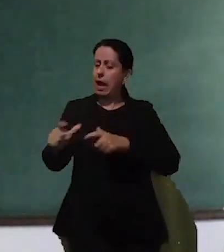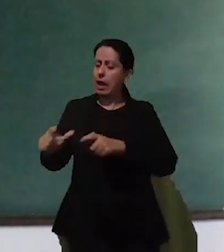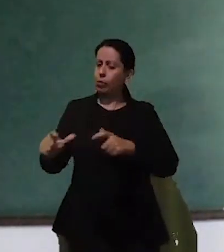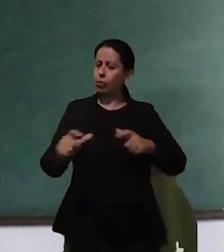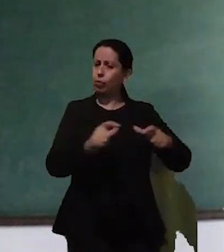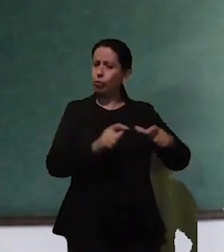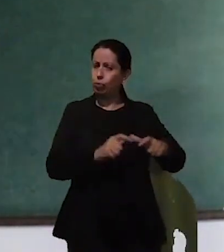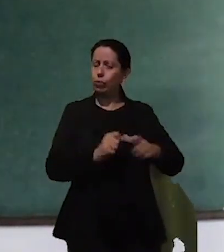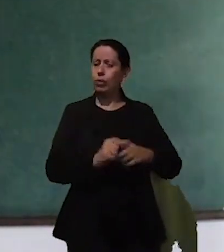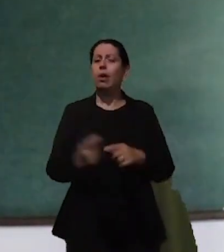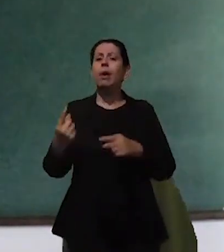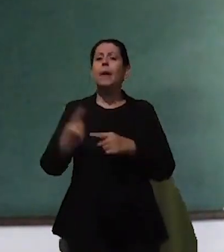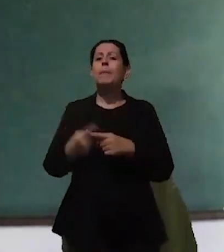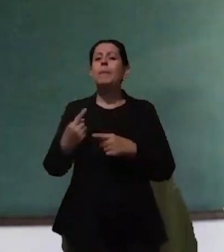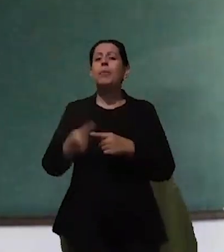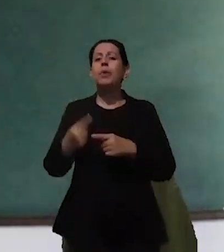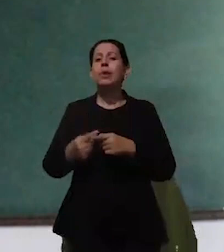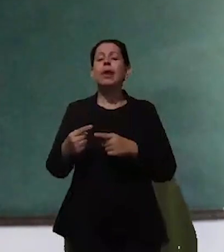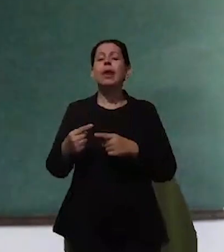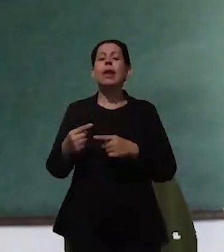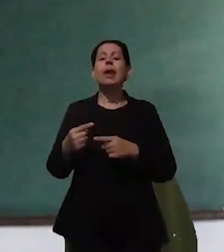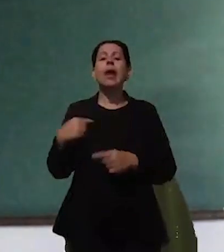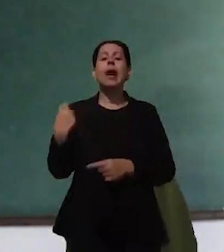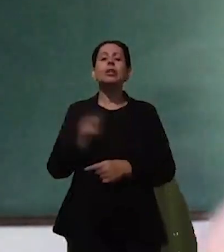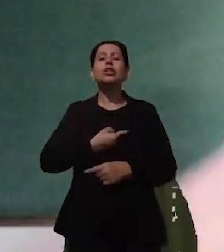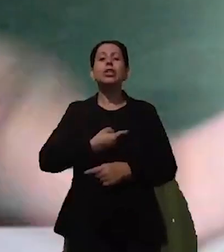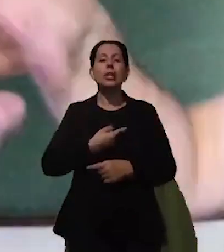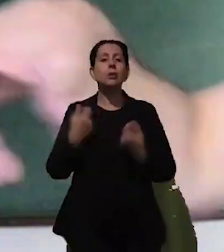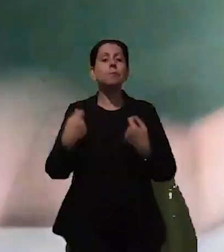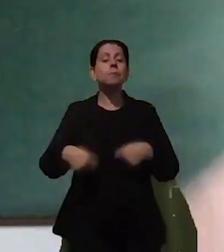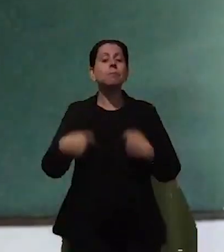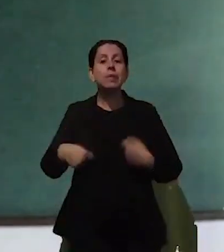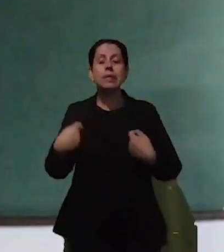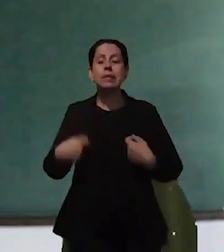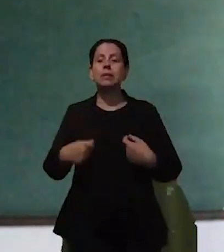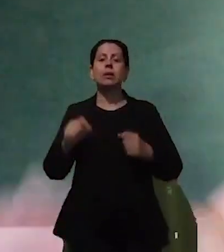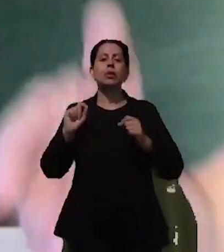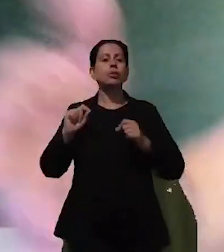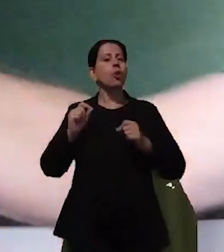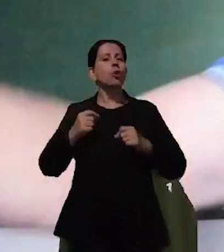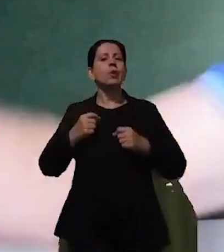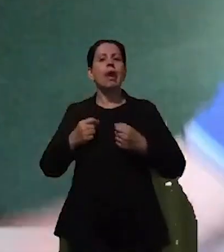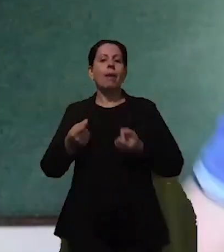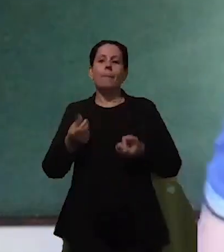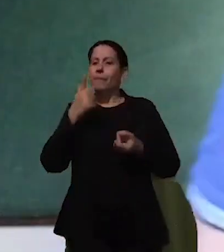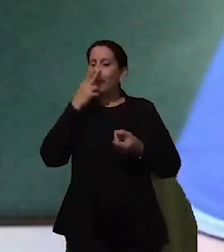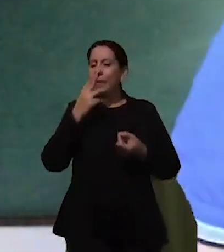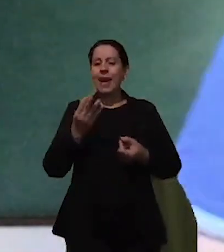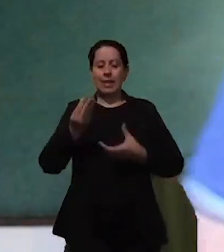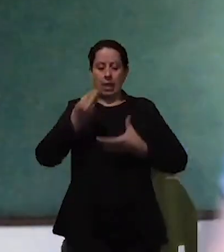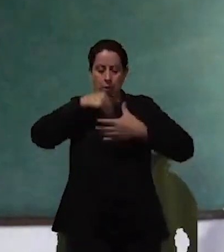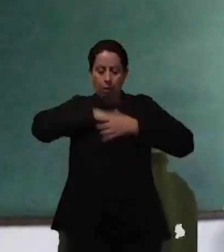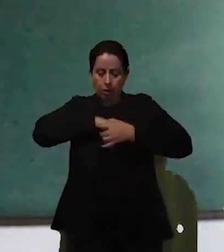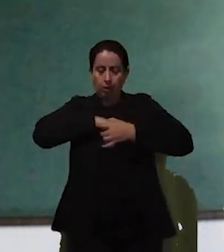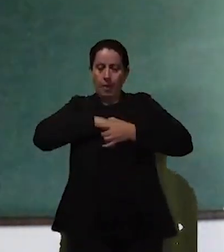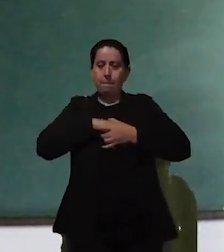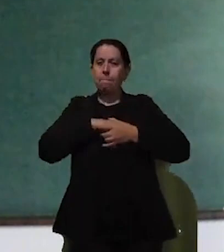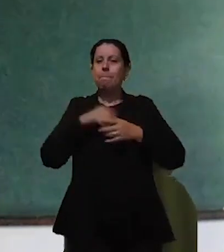nós precisamos expurgar as coisas materiais que nós adquirimos aqui durante a